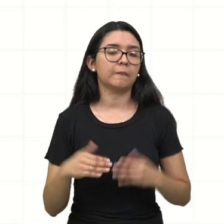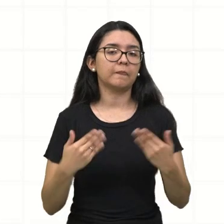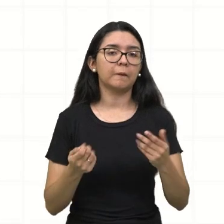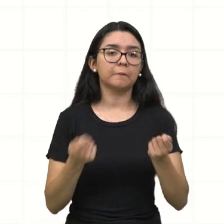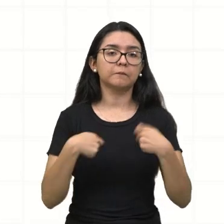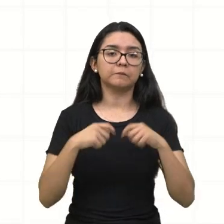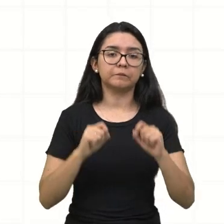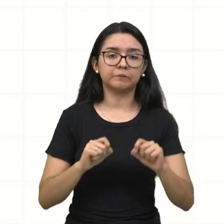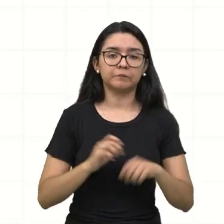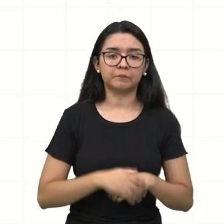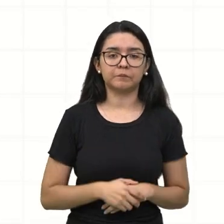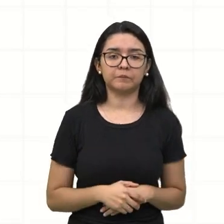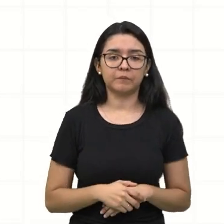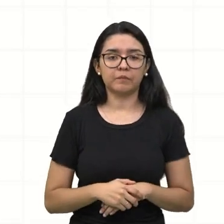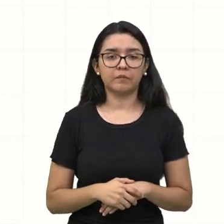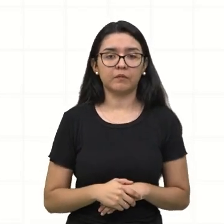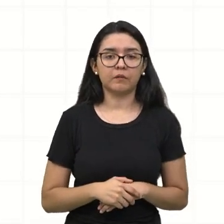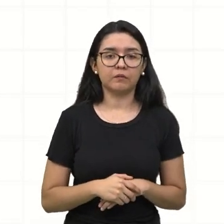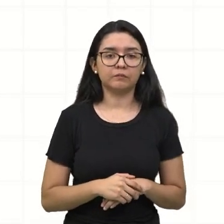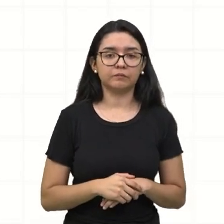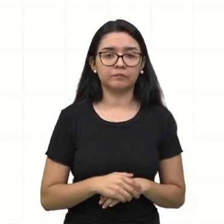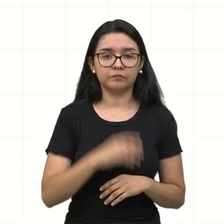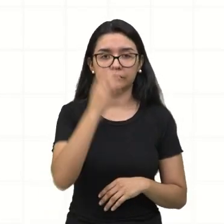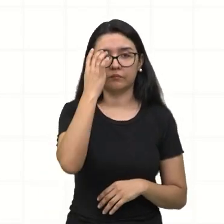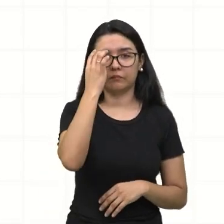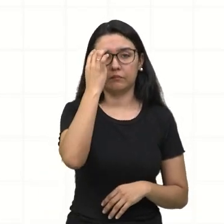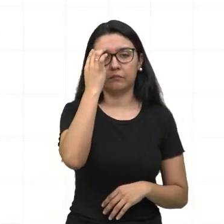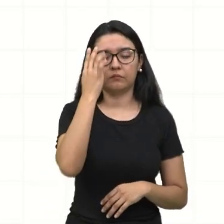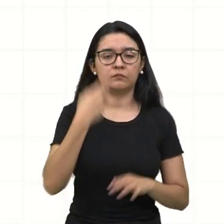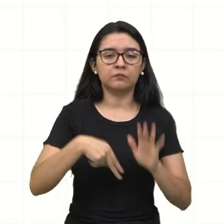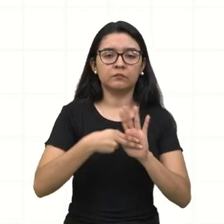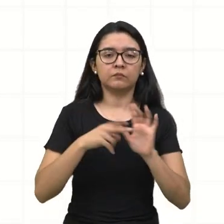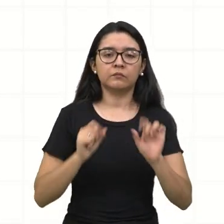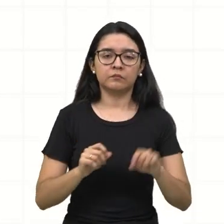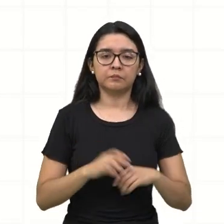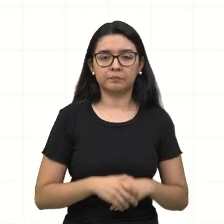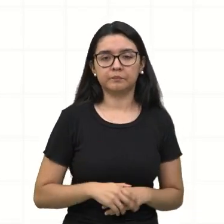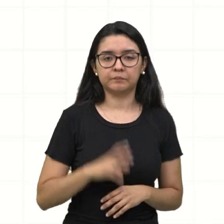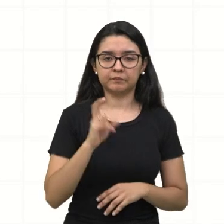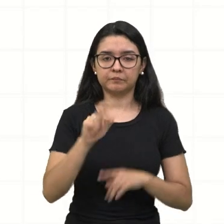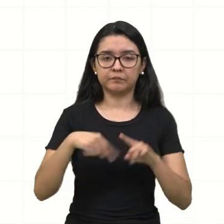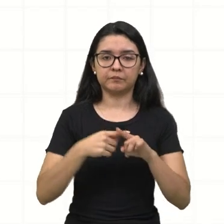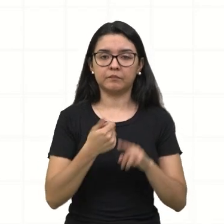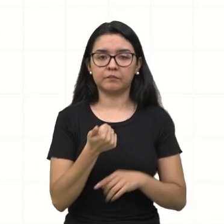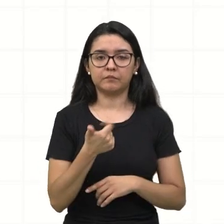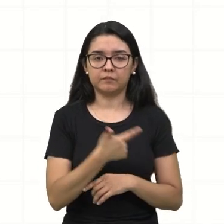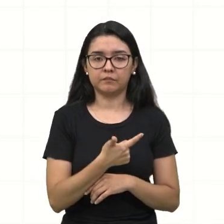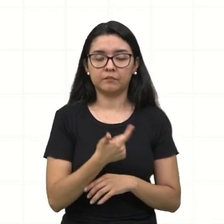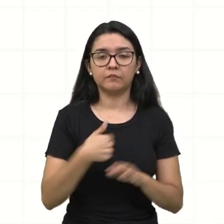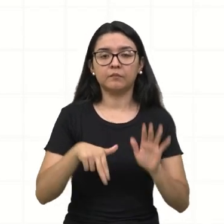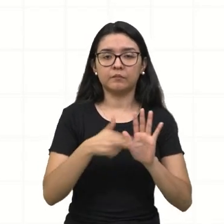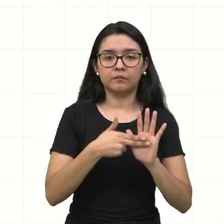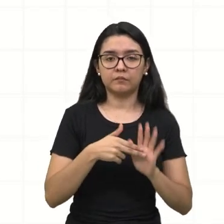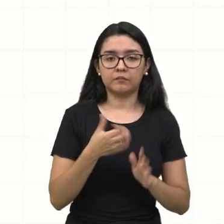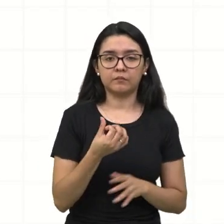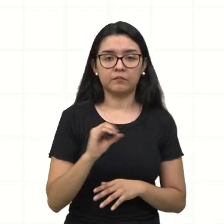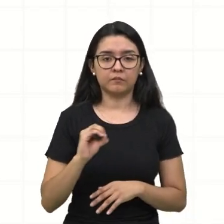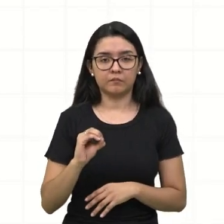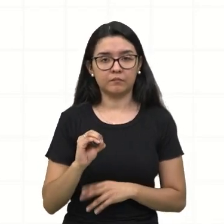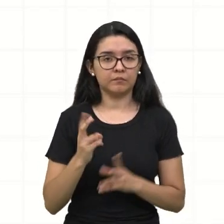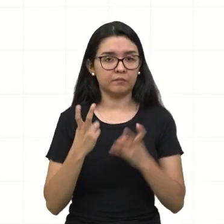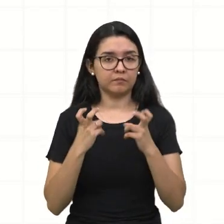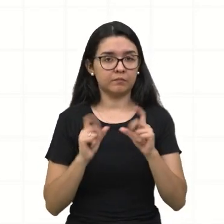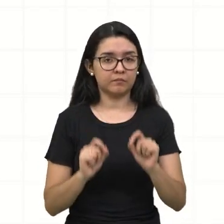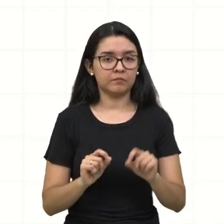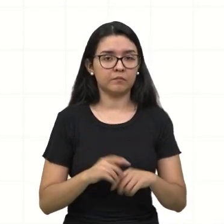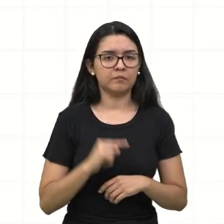aqui efetuar o produto, né? Nós vamos ter aqui, ó, 5 vezes 12 é igual a 60. Olha só como